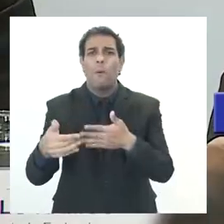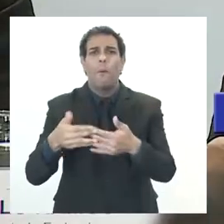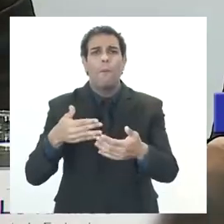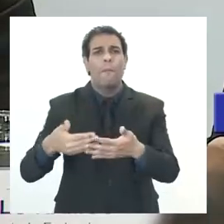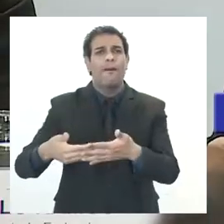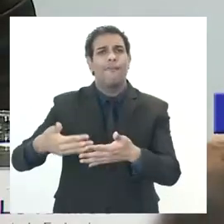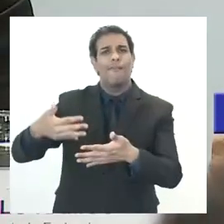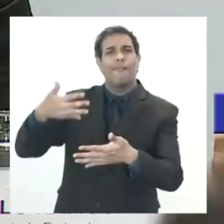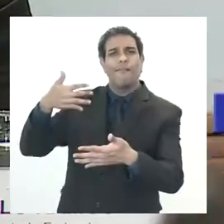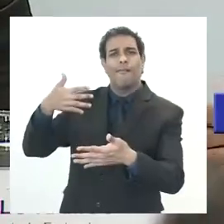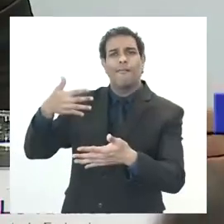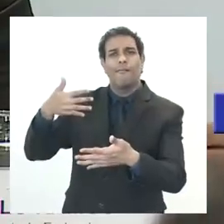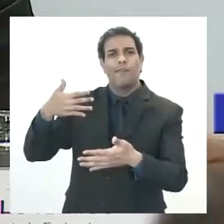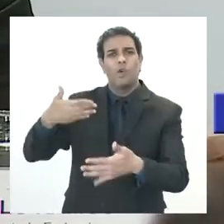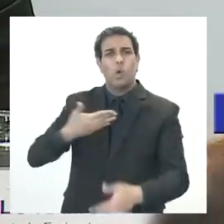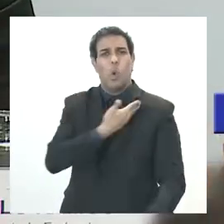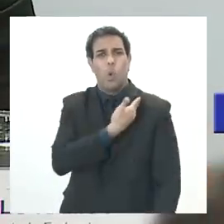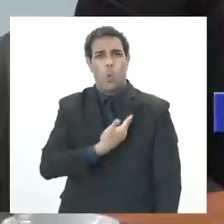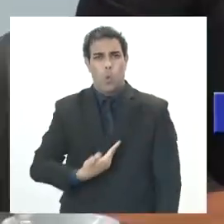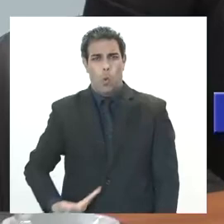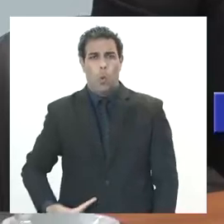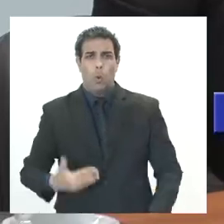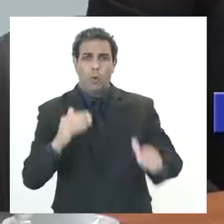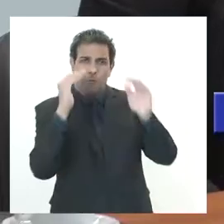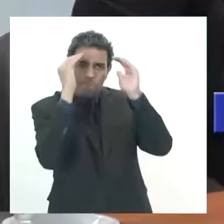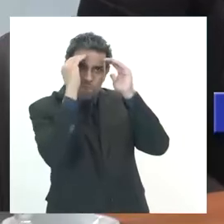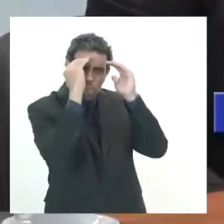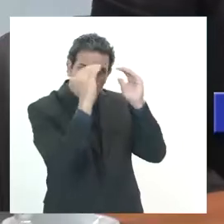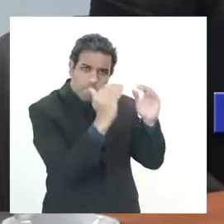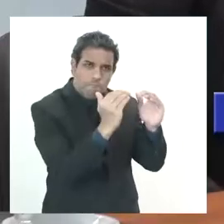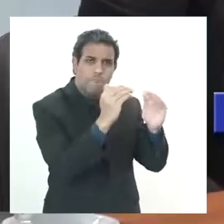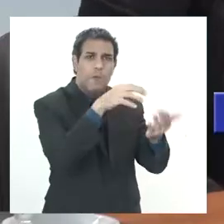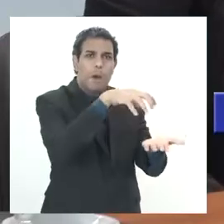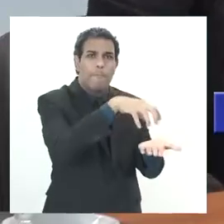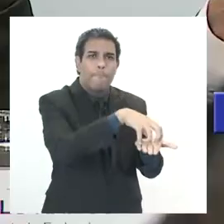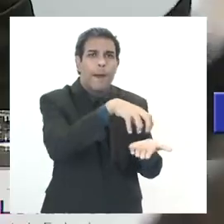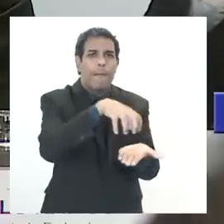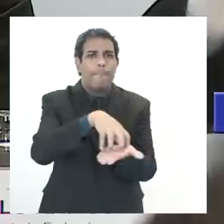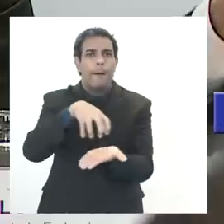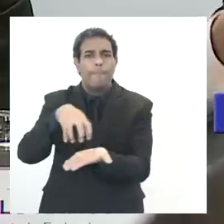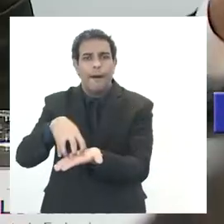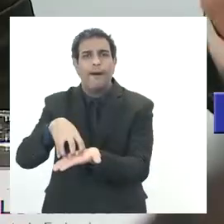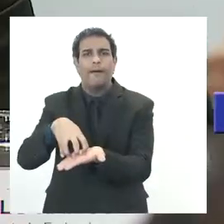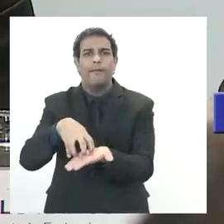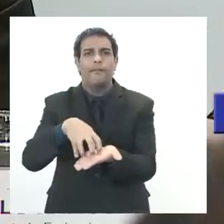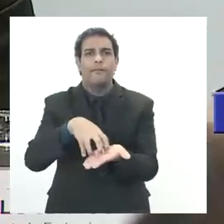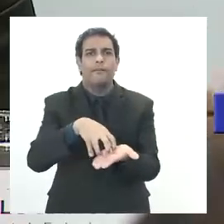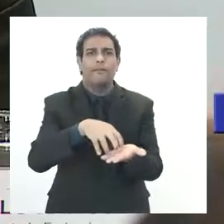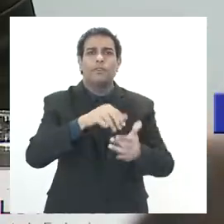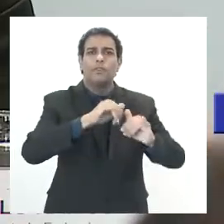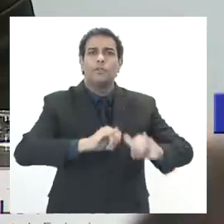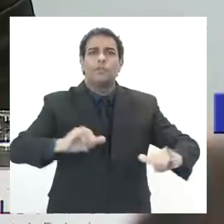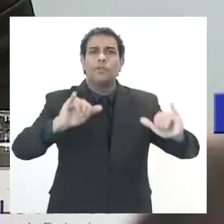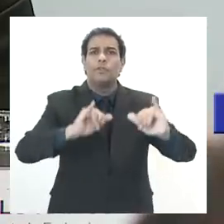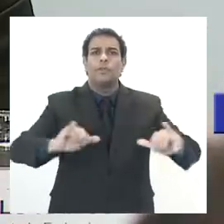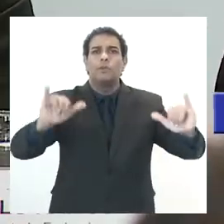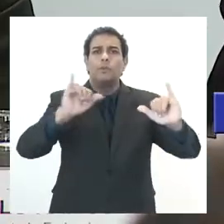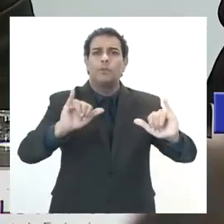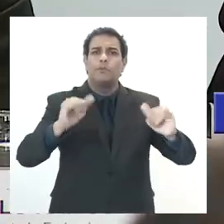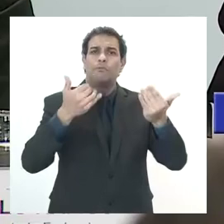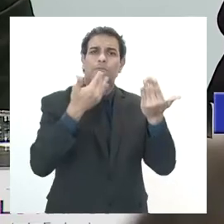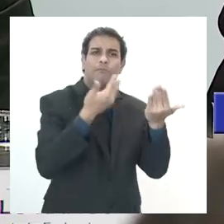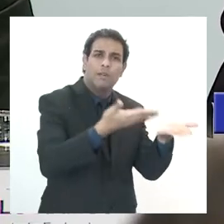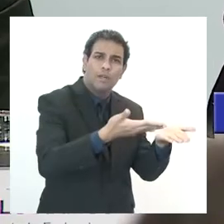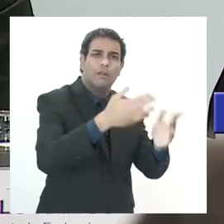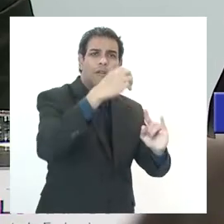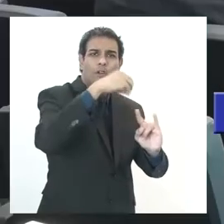que tem a respeito à sociedade deveria permanentemente divulgado que faz assim o brusco